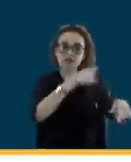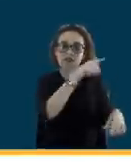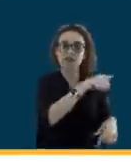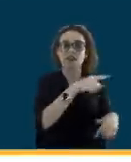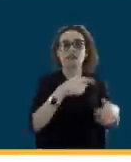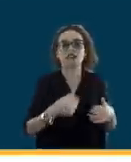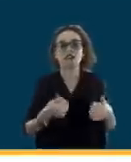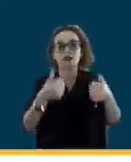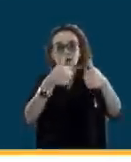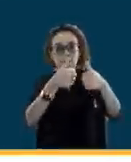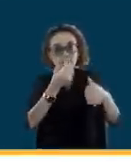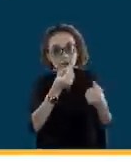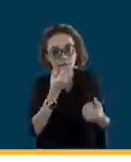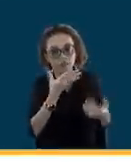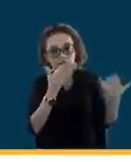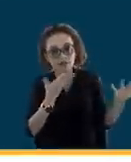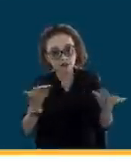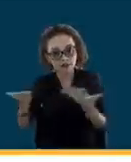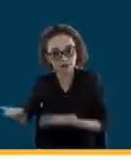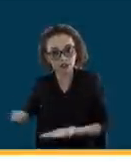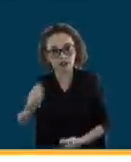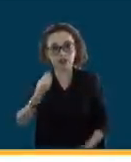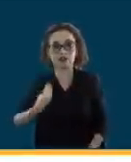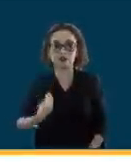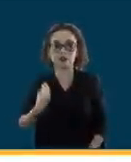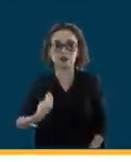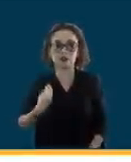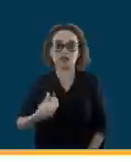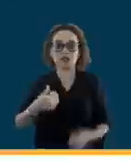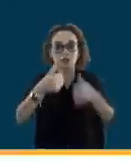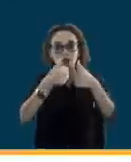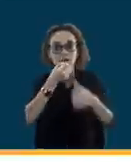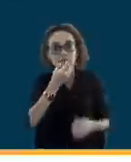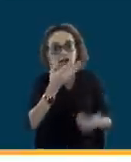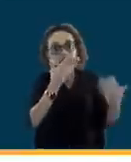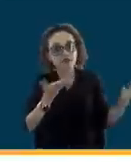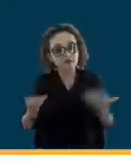Bem-vindo quem veio, bem-vindo quem fica.